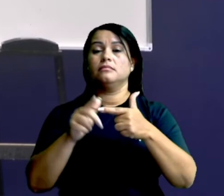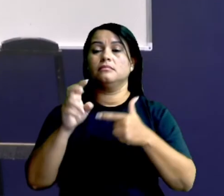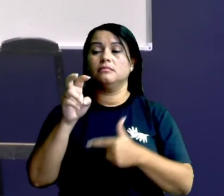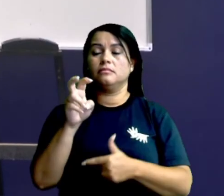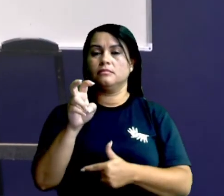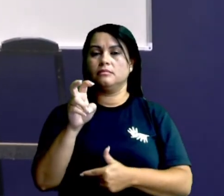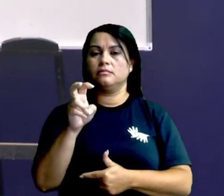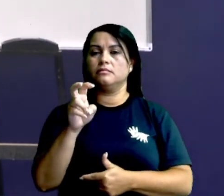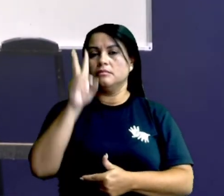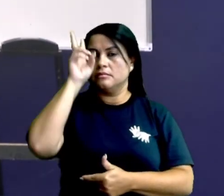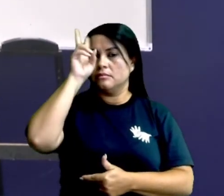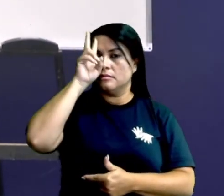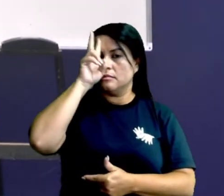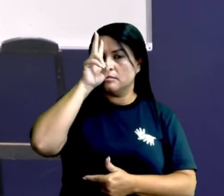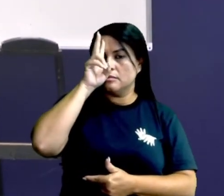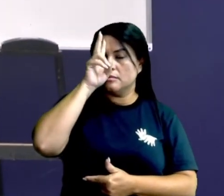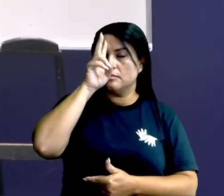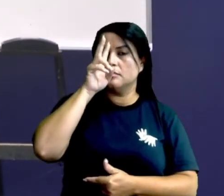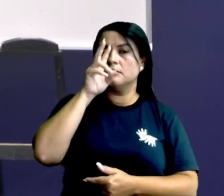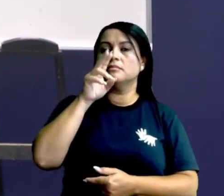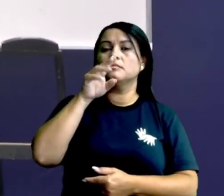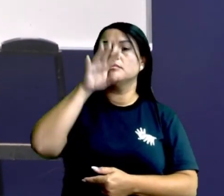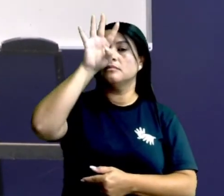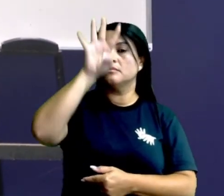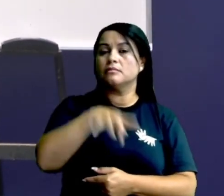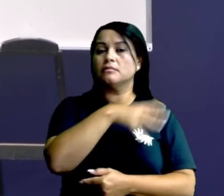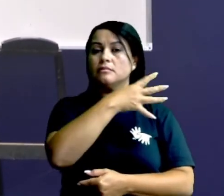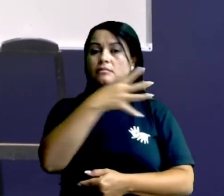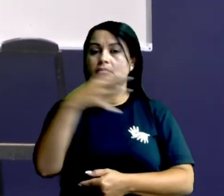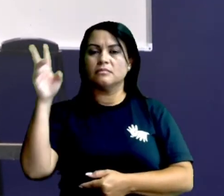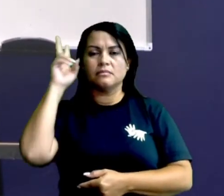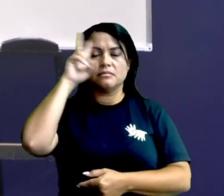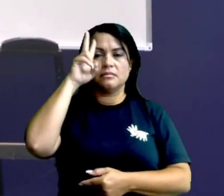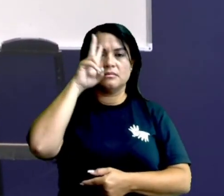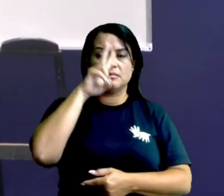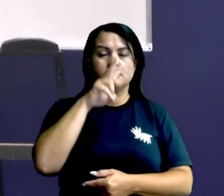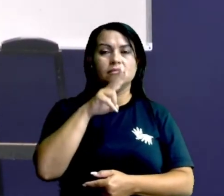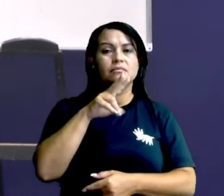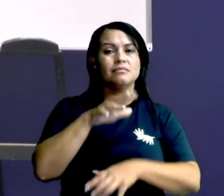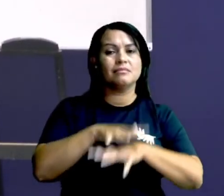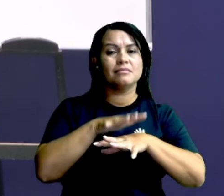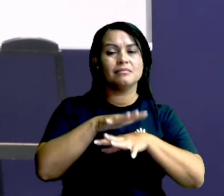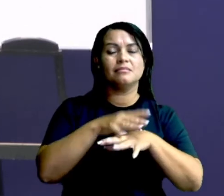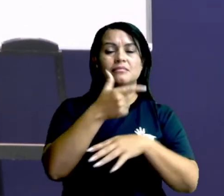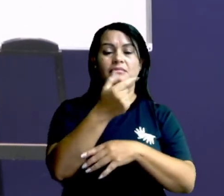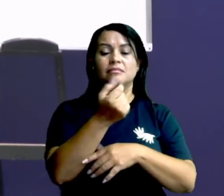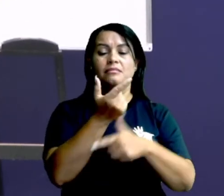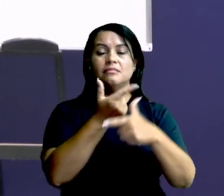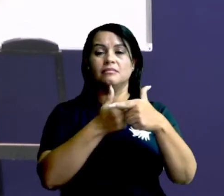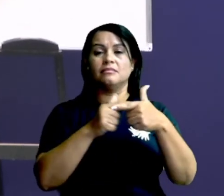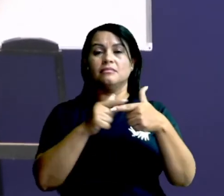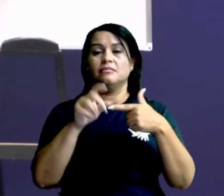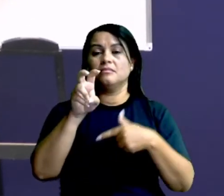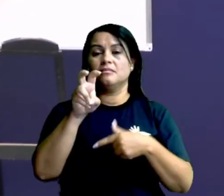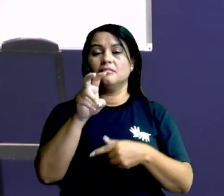5. Lembrei da tabuada. 20 dividido para 5 vai dar 4.